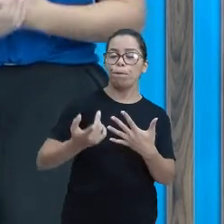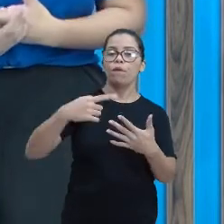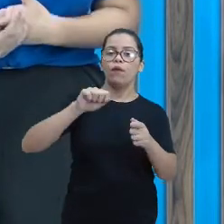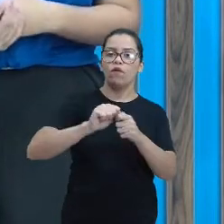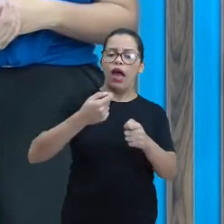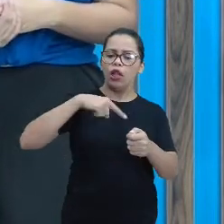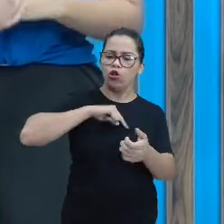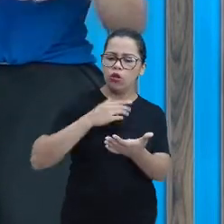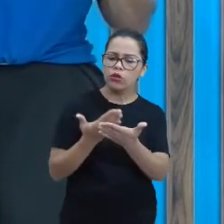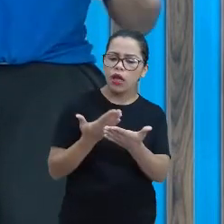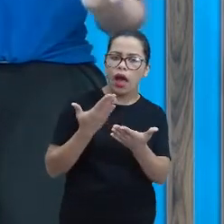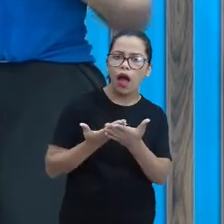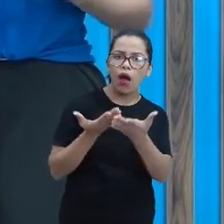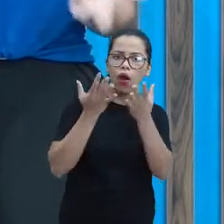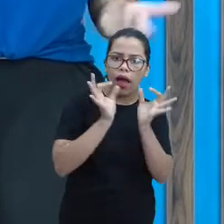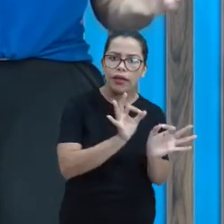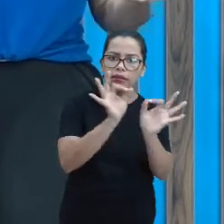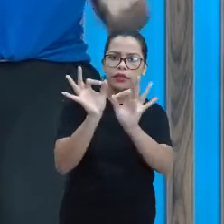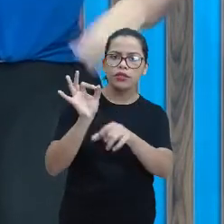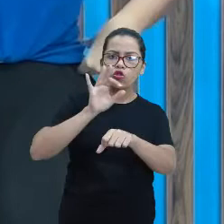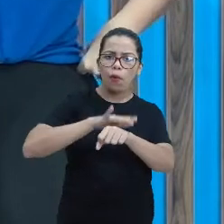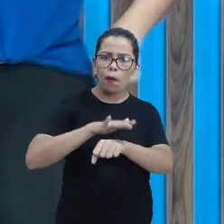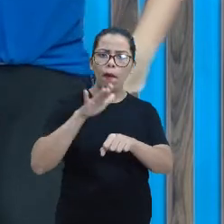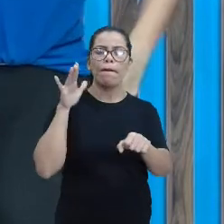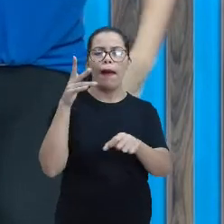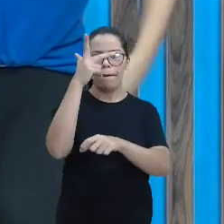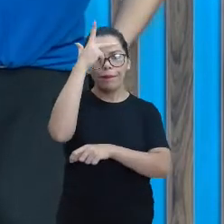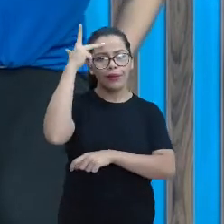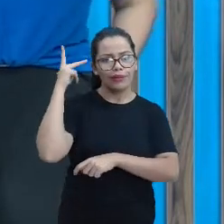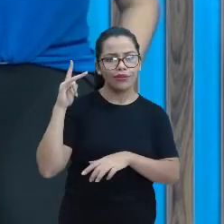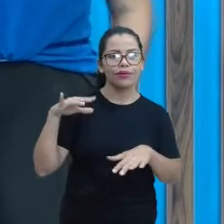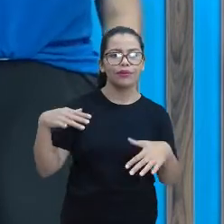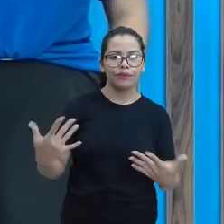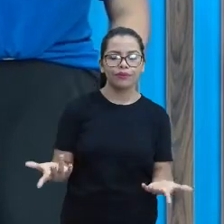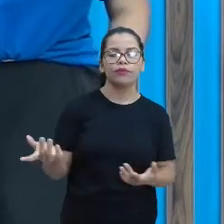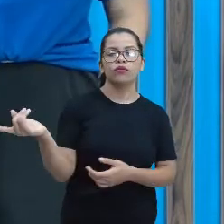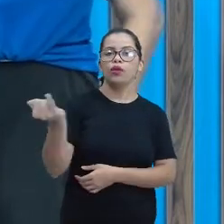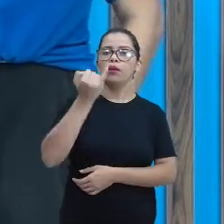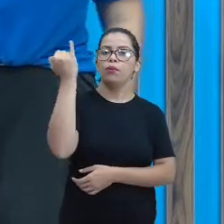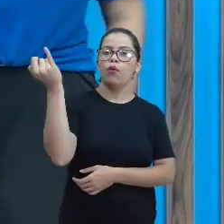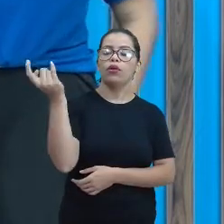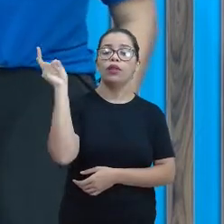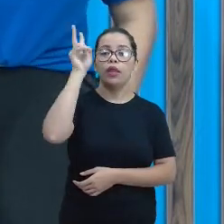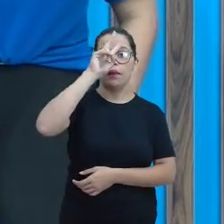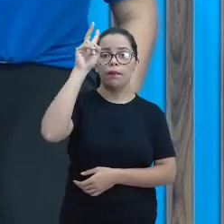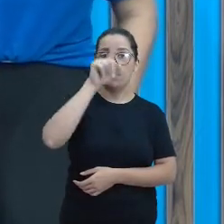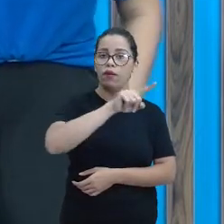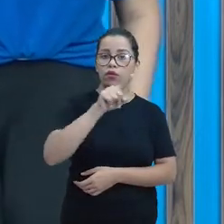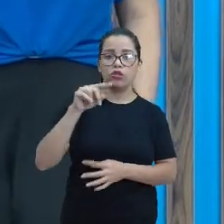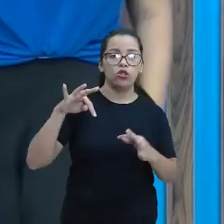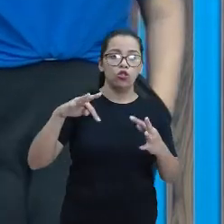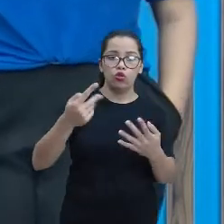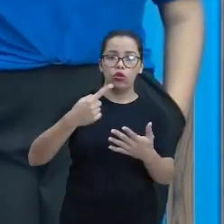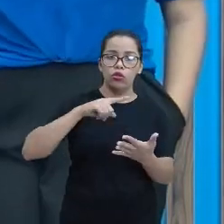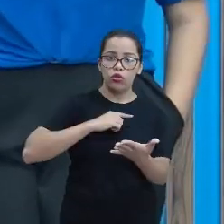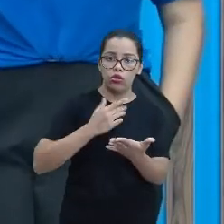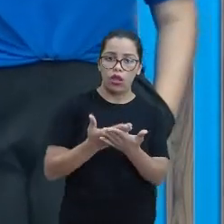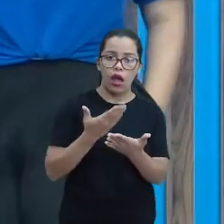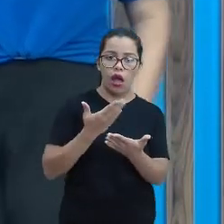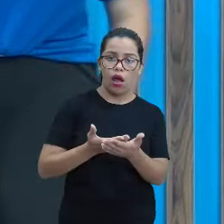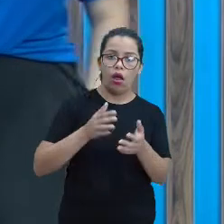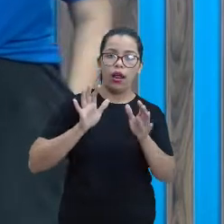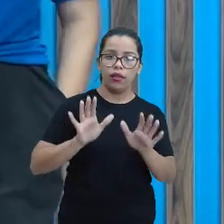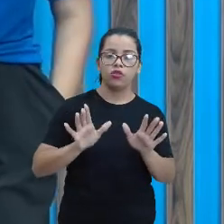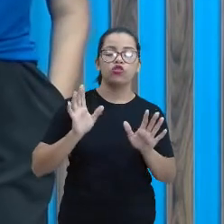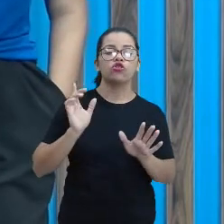ser vistas e compreendidas por mais gente, né? É importante lembrá-los que todas as nossas aulas,